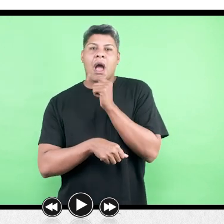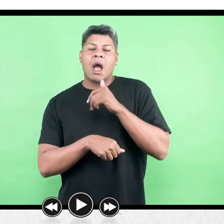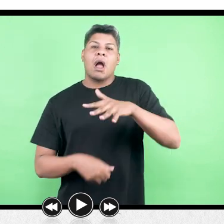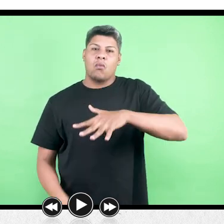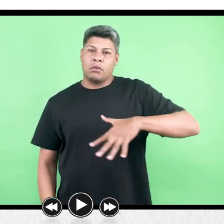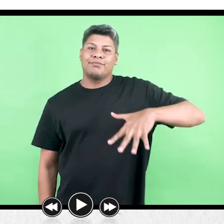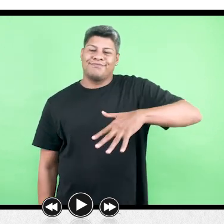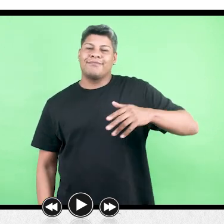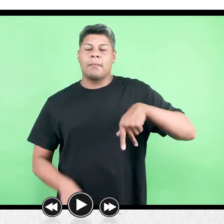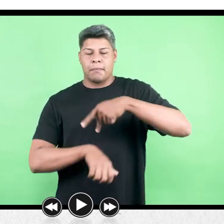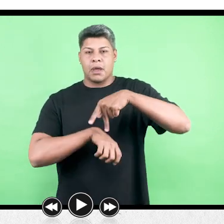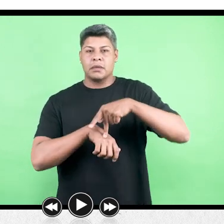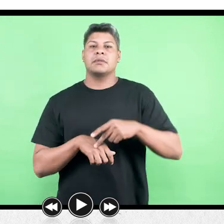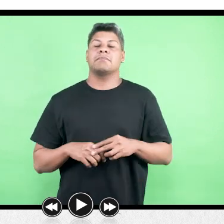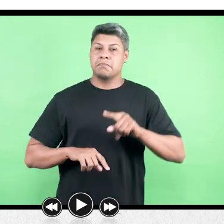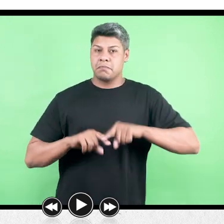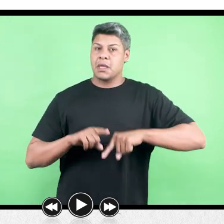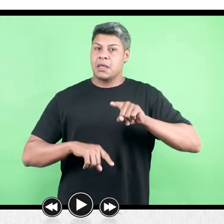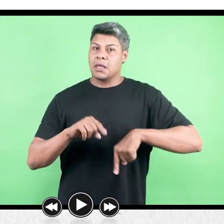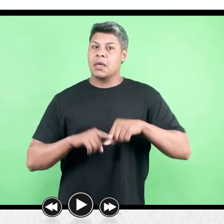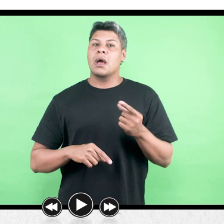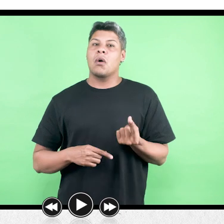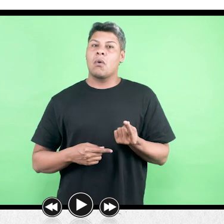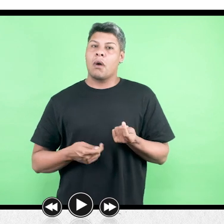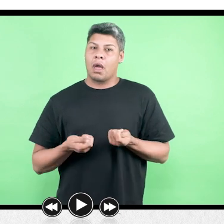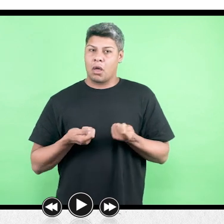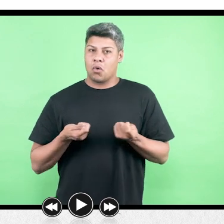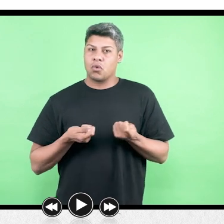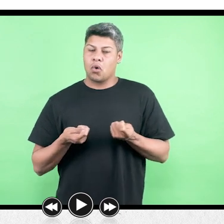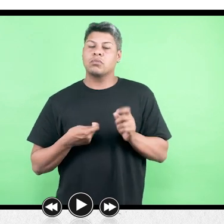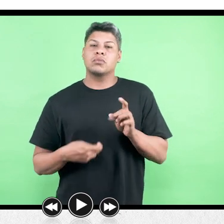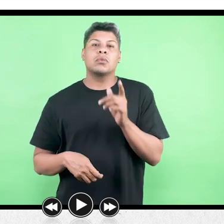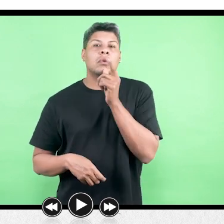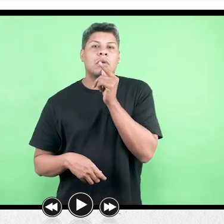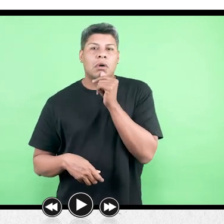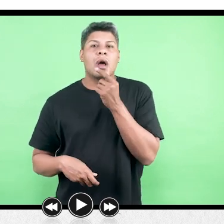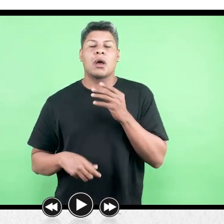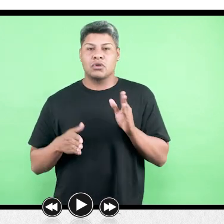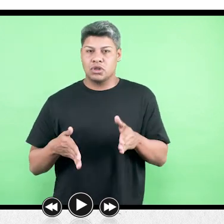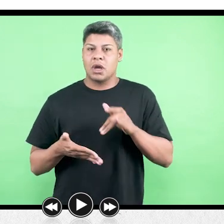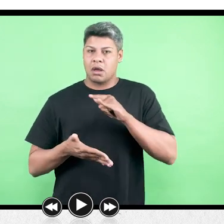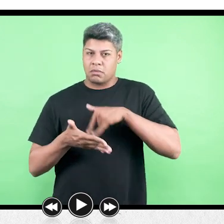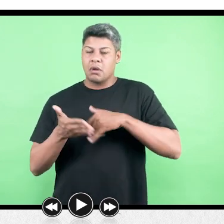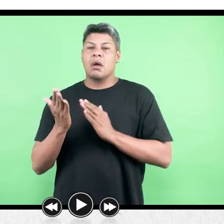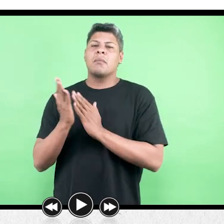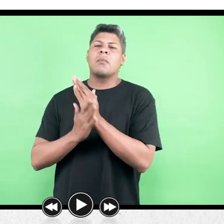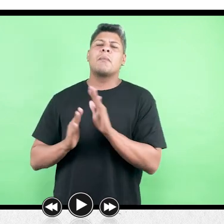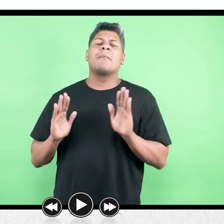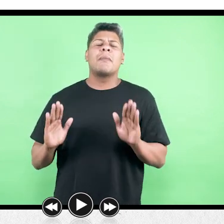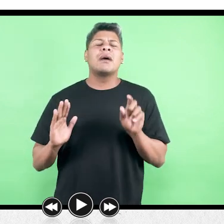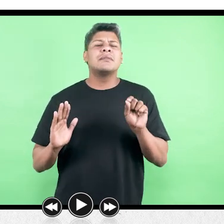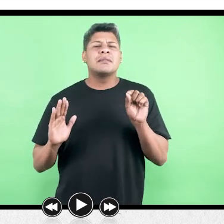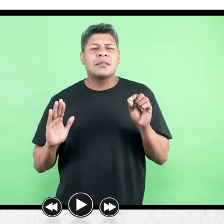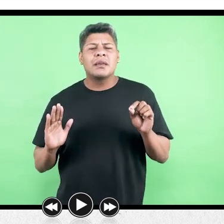este instrumento econômico, ele só é aplicado à água que foi outorgada. Mas quem é que, em princípio,